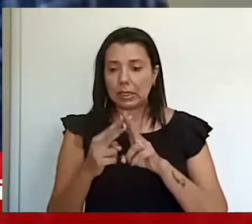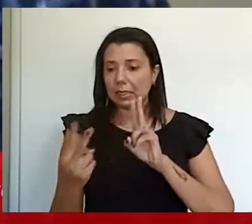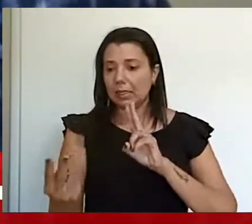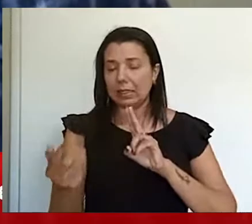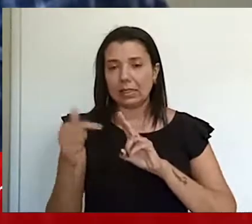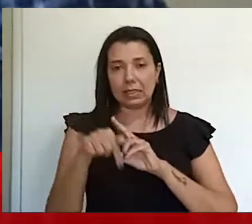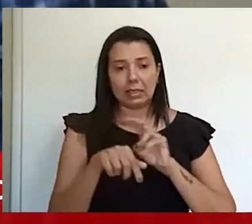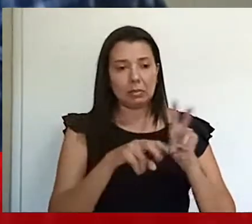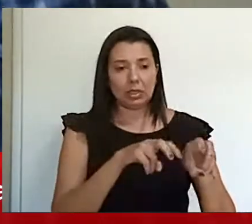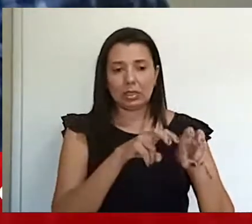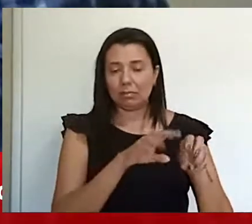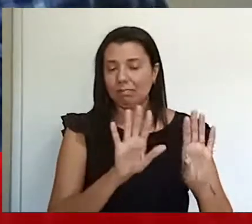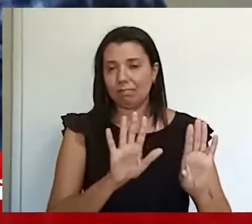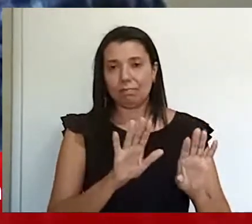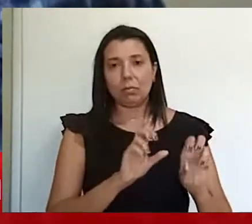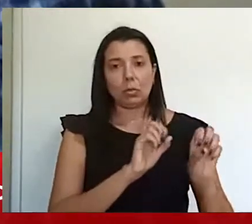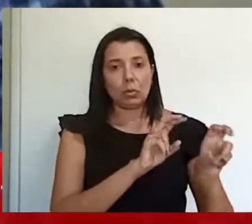campo.